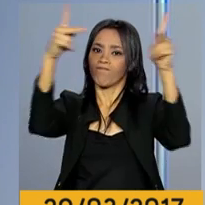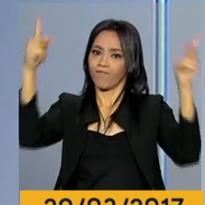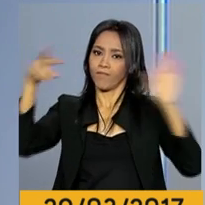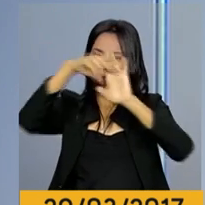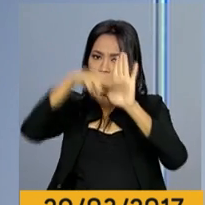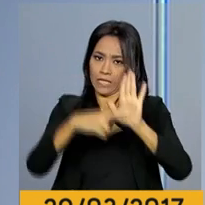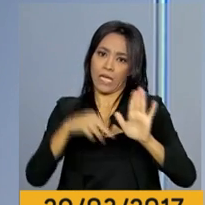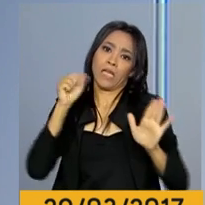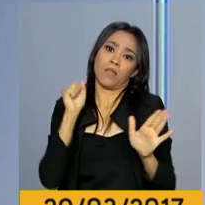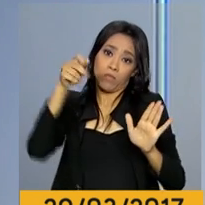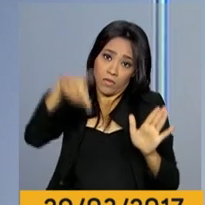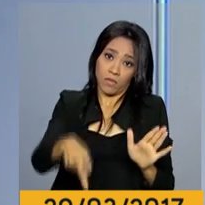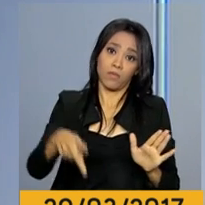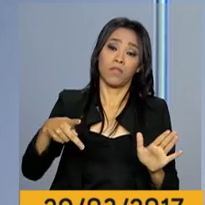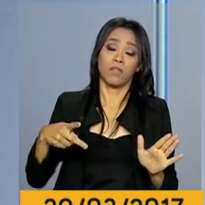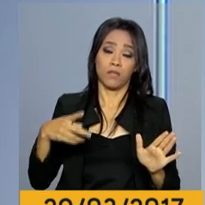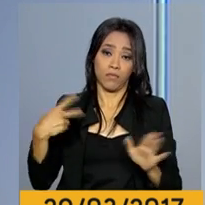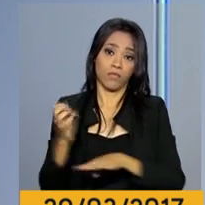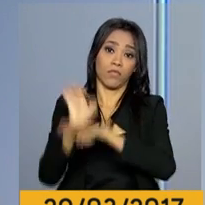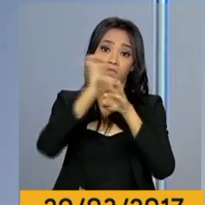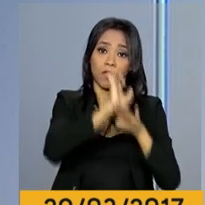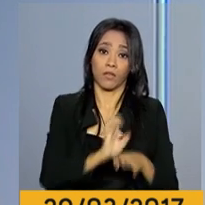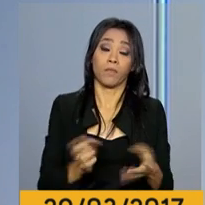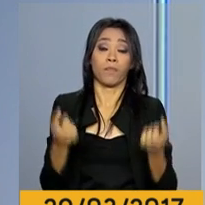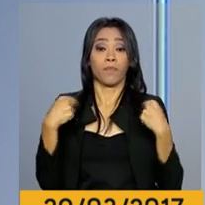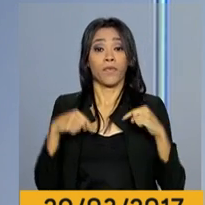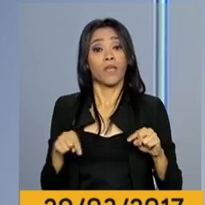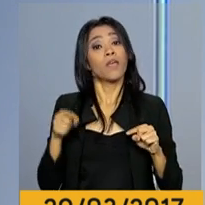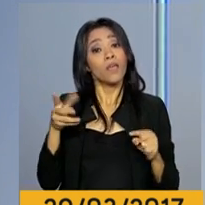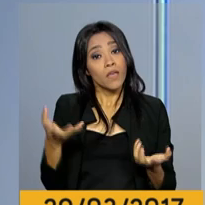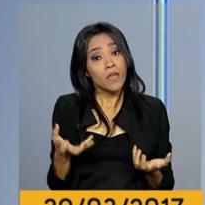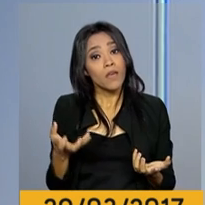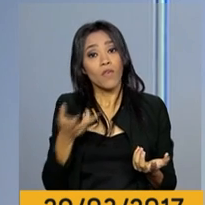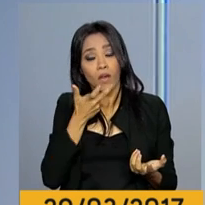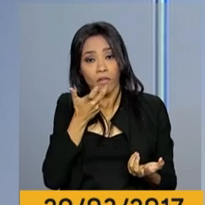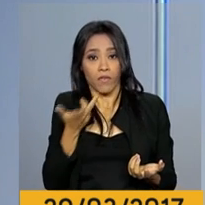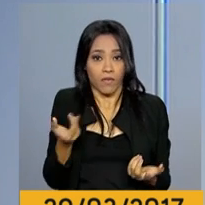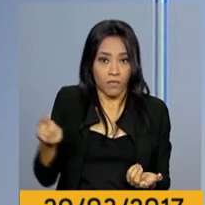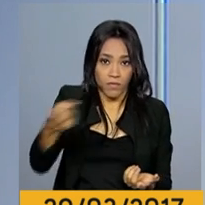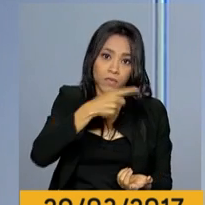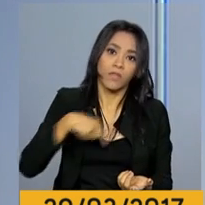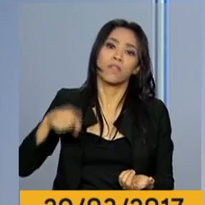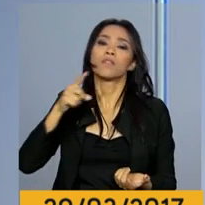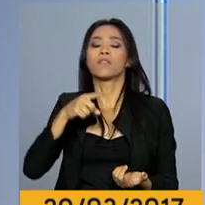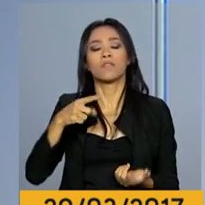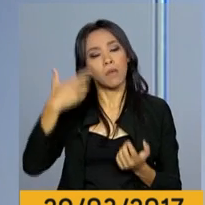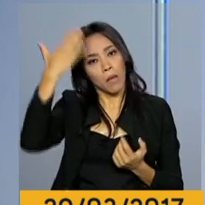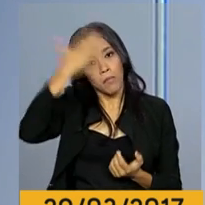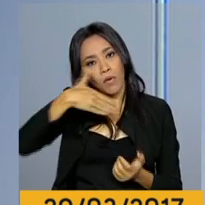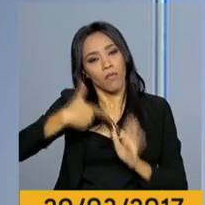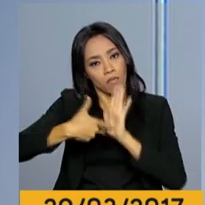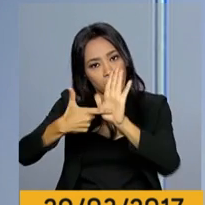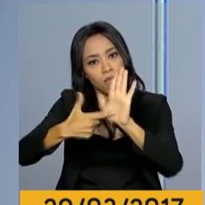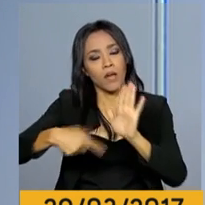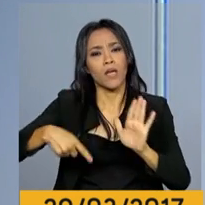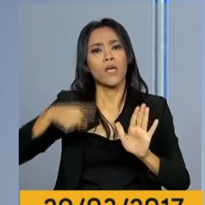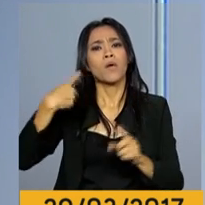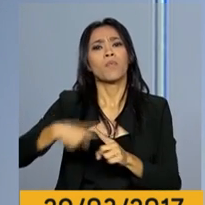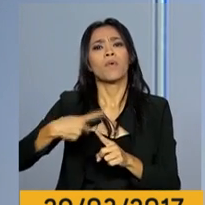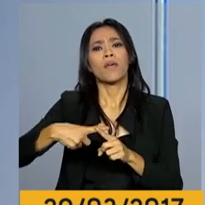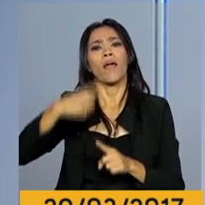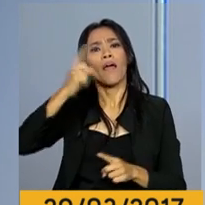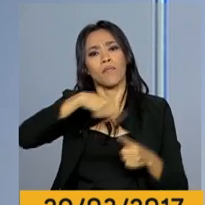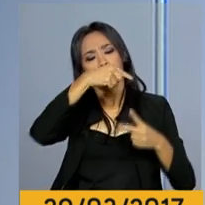estados e neste particular devo dizer os senhores que é fundamental tentando demonstrar isto porque a quarta das